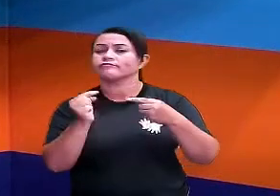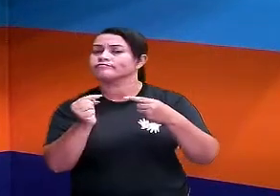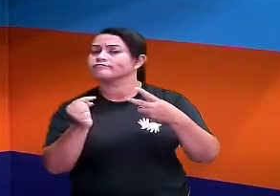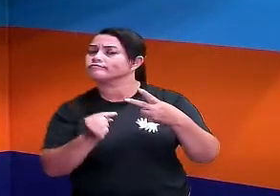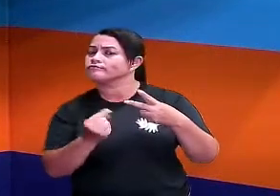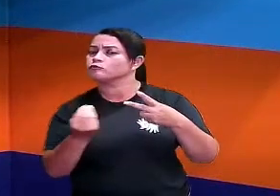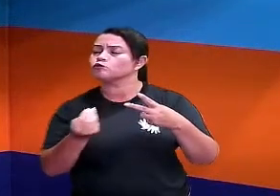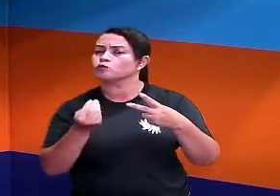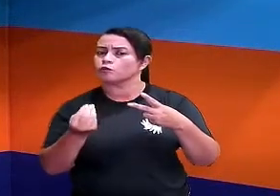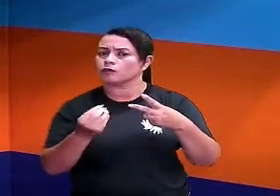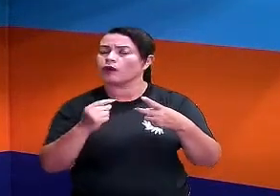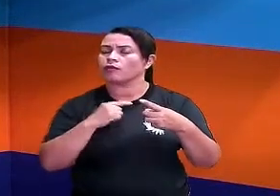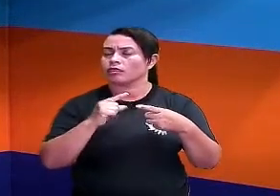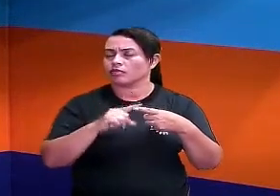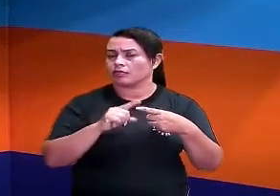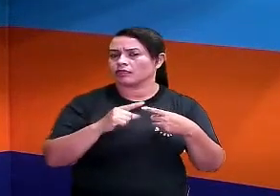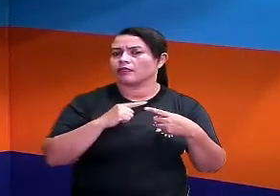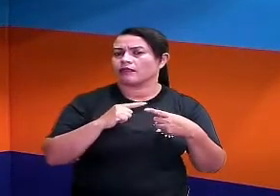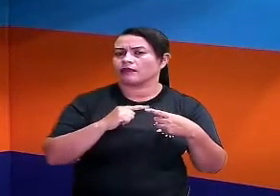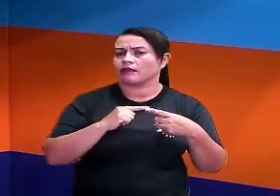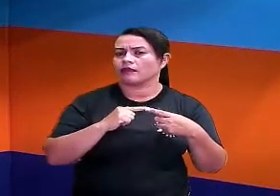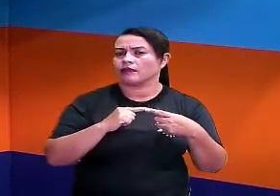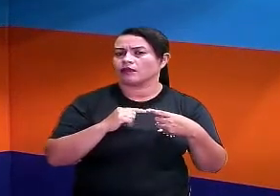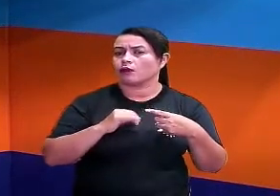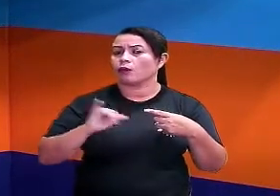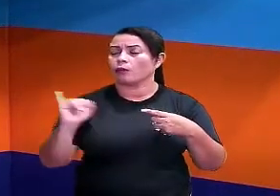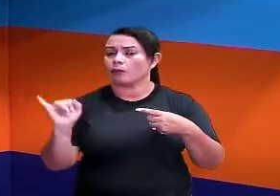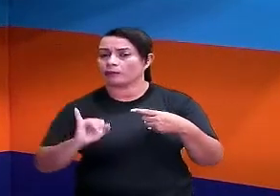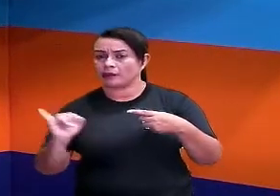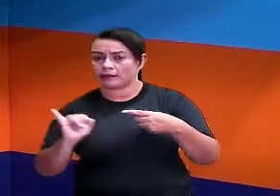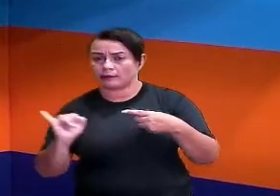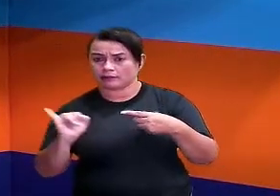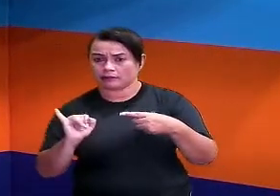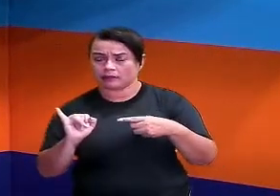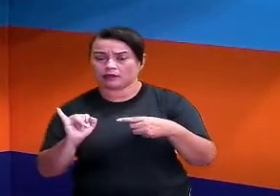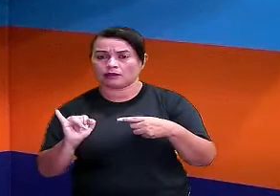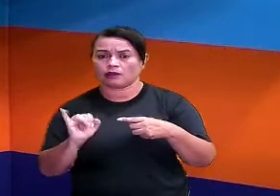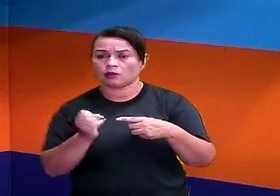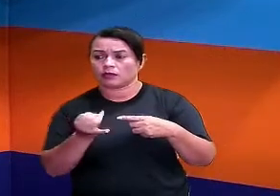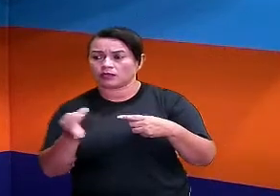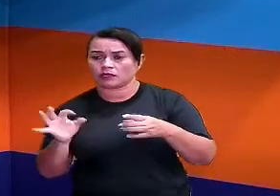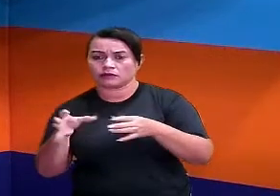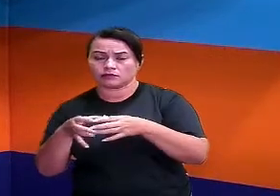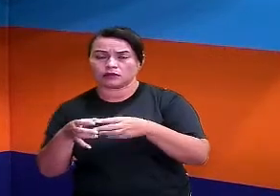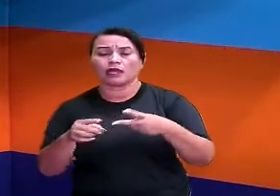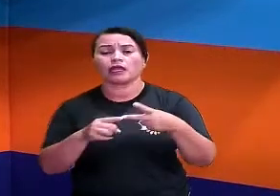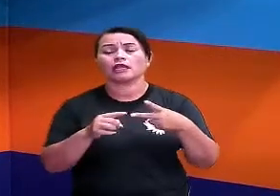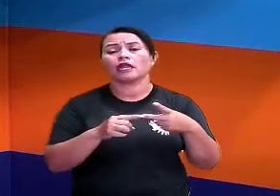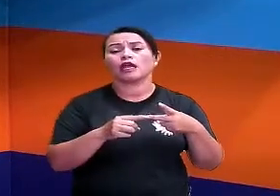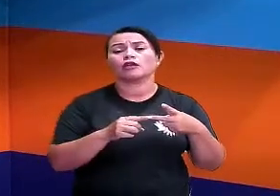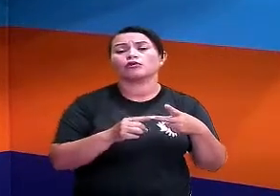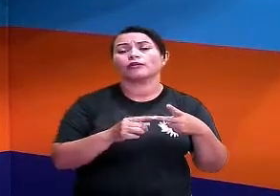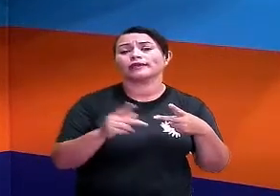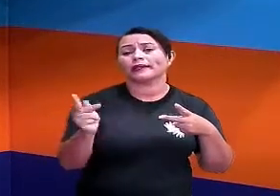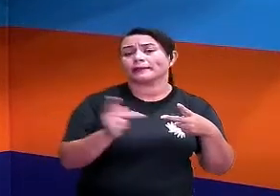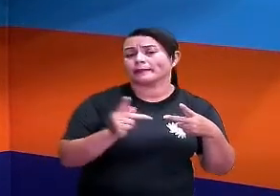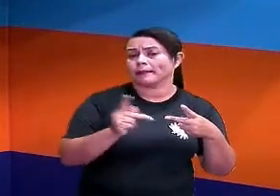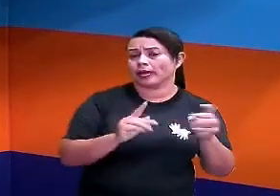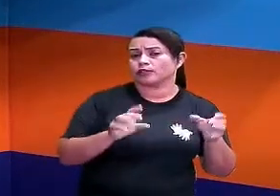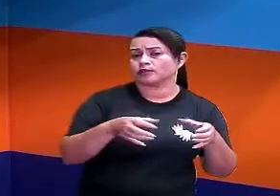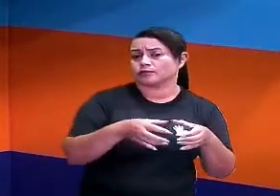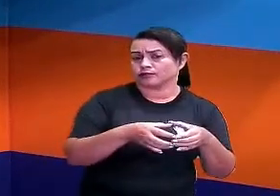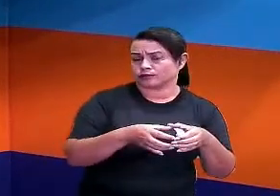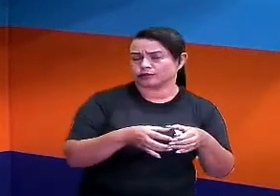casos. Quando há uma quantidade ímpar de elementos no conjunto e quando há uma quantidade par de elementos no conjunto. Ou